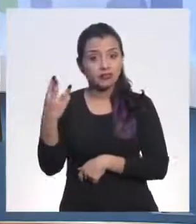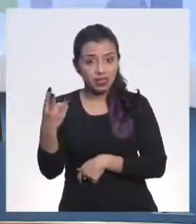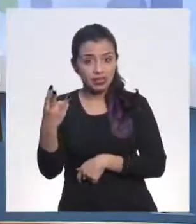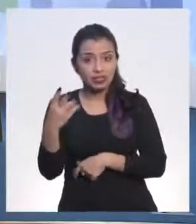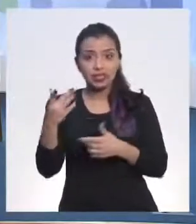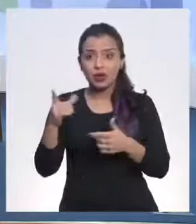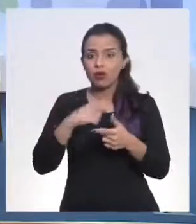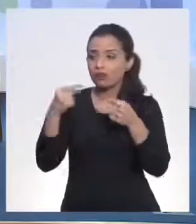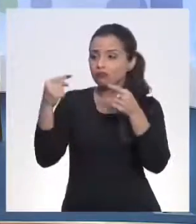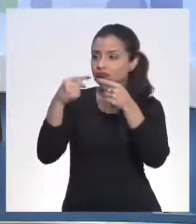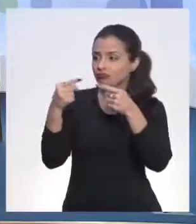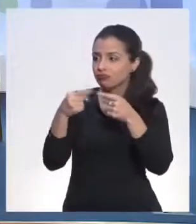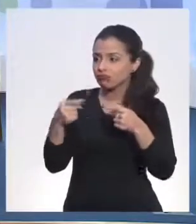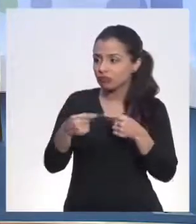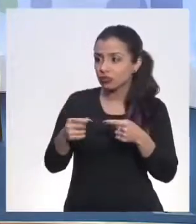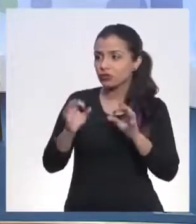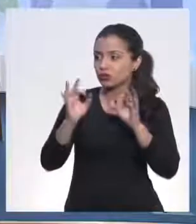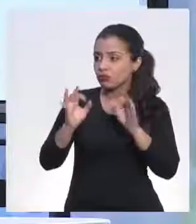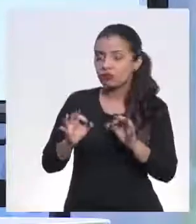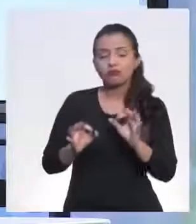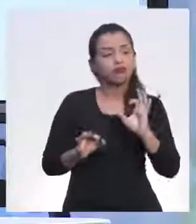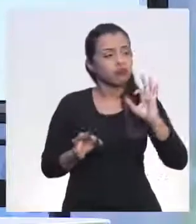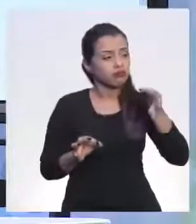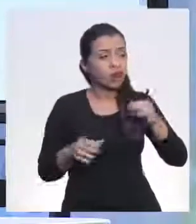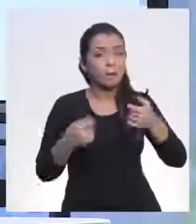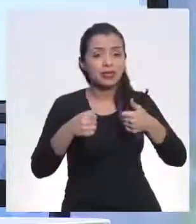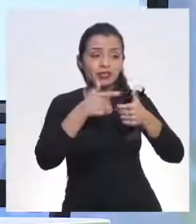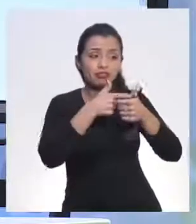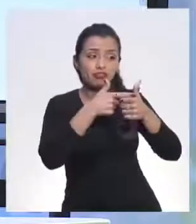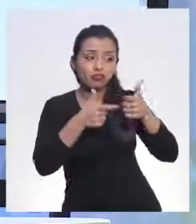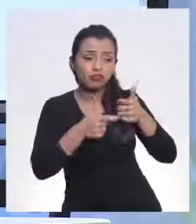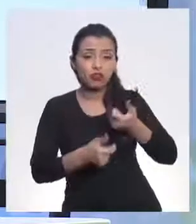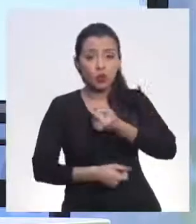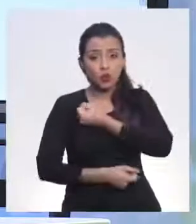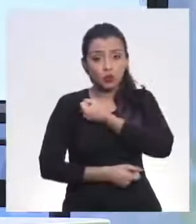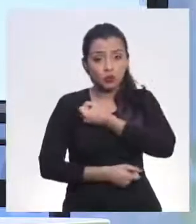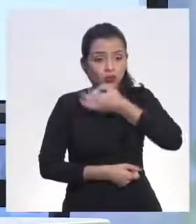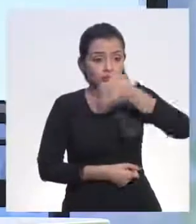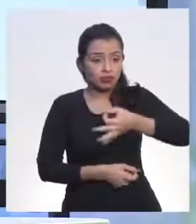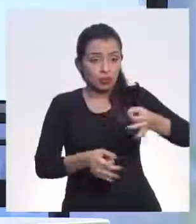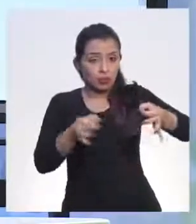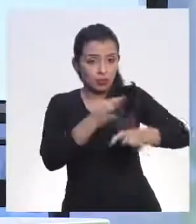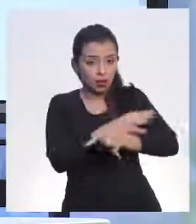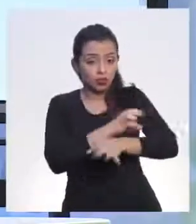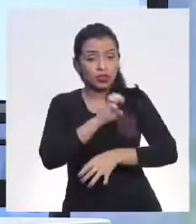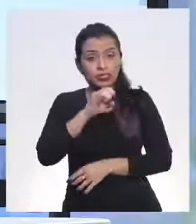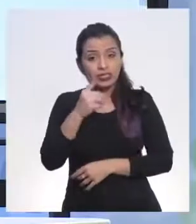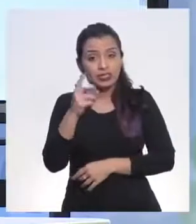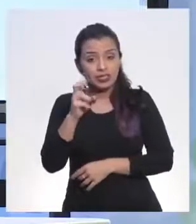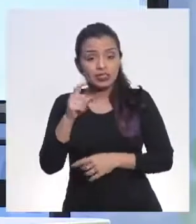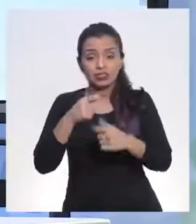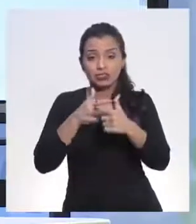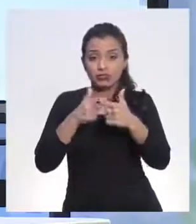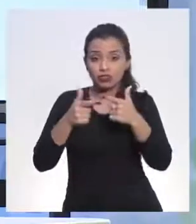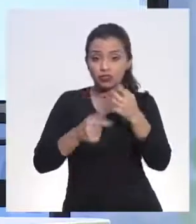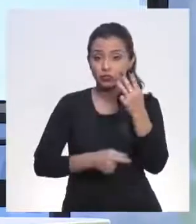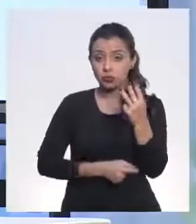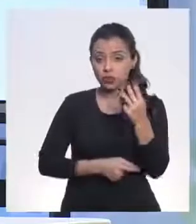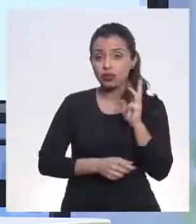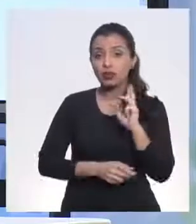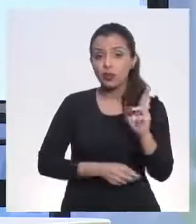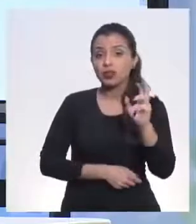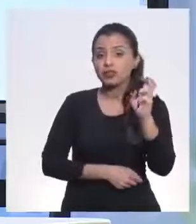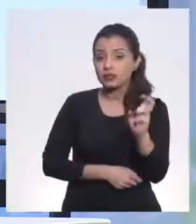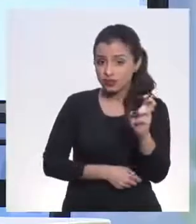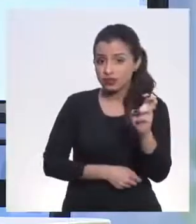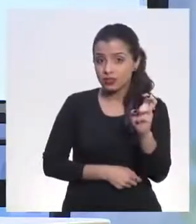essa relação aí tem que dividir e dar um termo exato. Se eu dividir o 15 por 3, eu tenho o resultado exato. Se eu dividir o